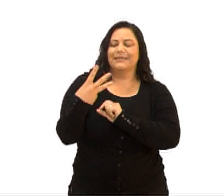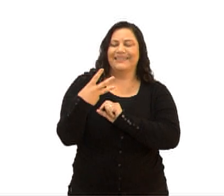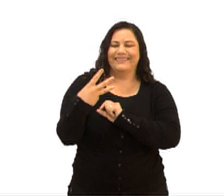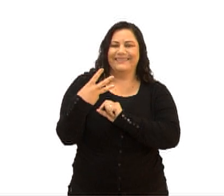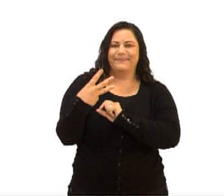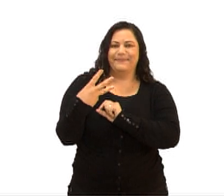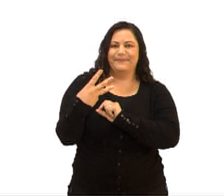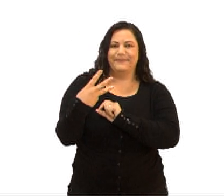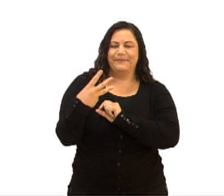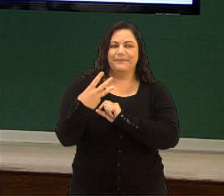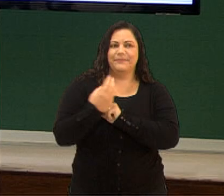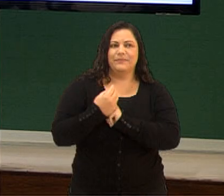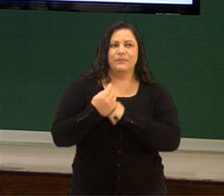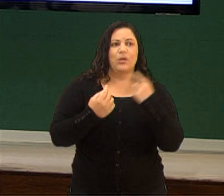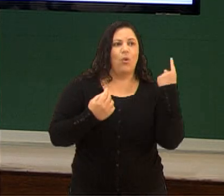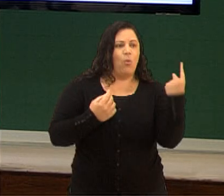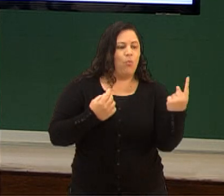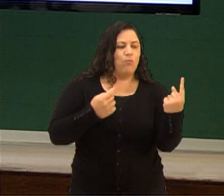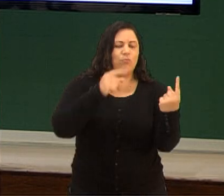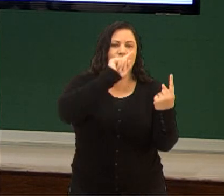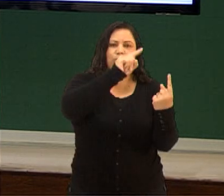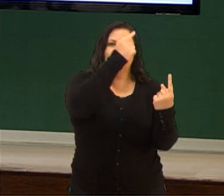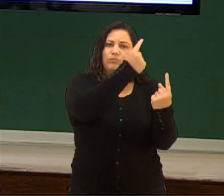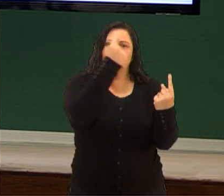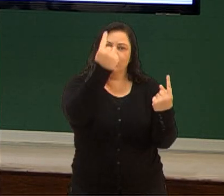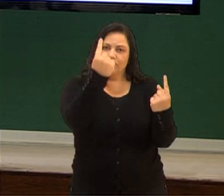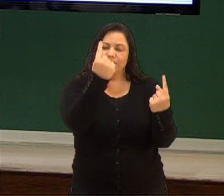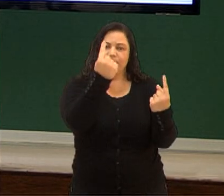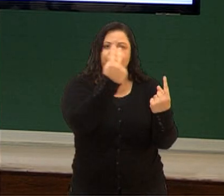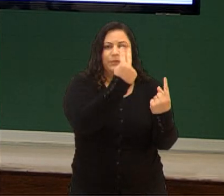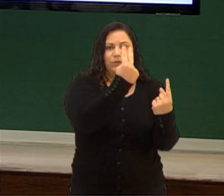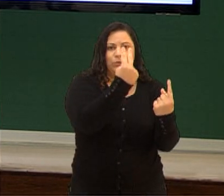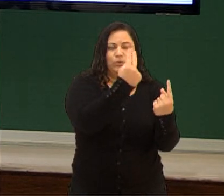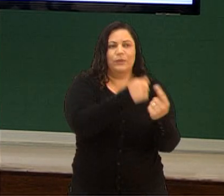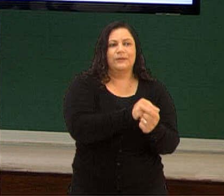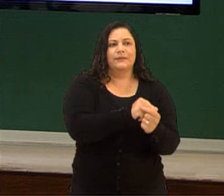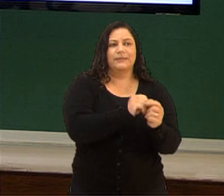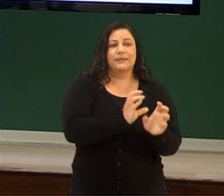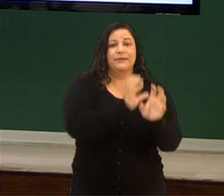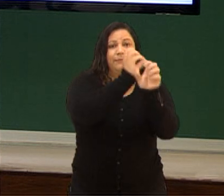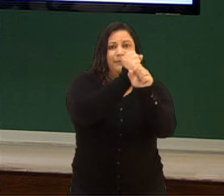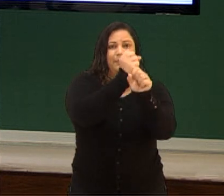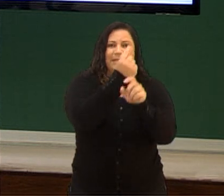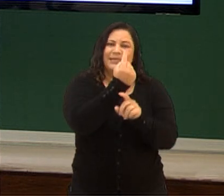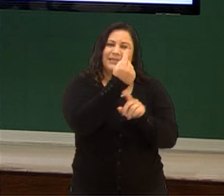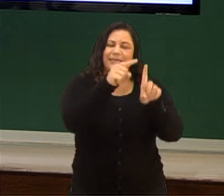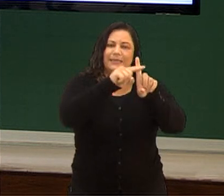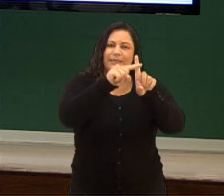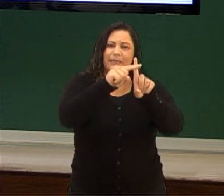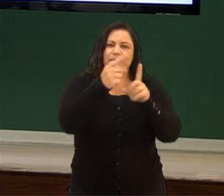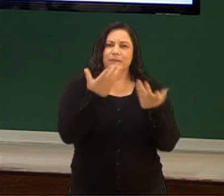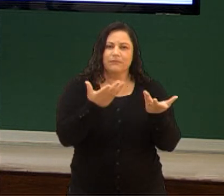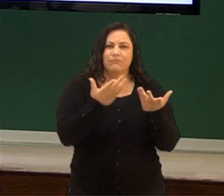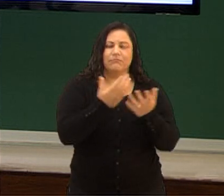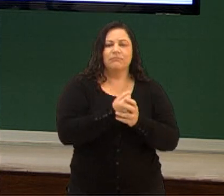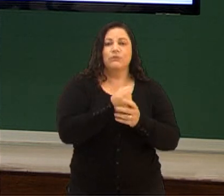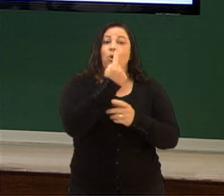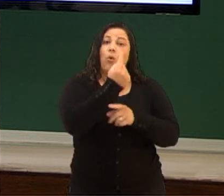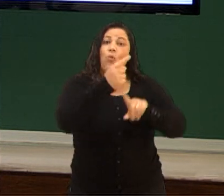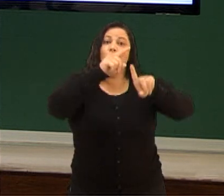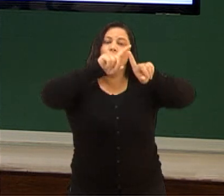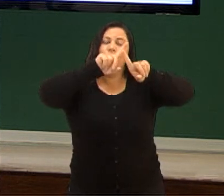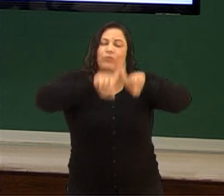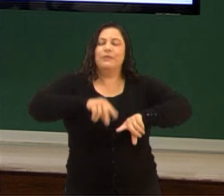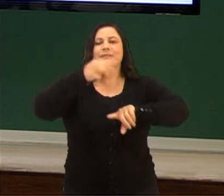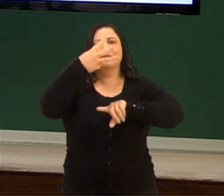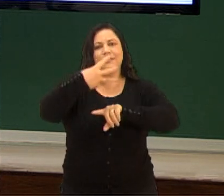1, 1 mais 1, 2, menos 1 elevado a 2 dá mais 1, 1 vezes 3 dá 3. Você faz isso